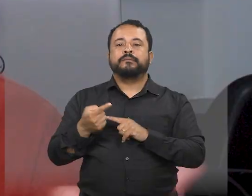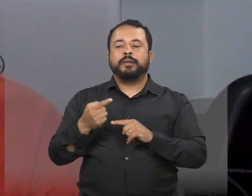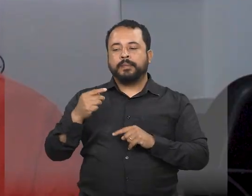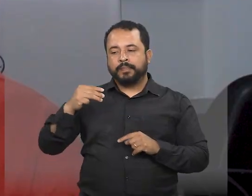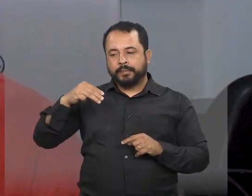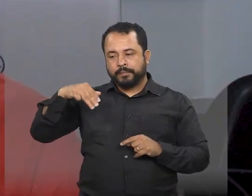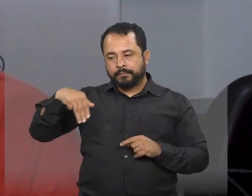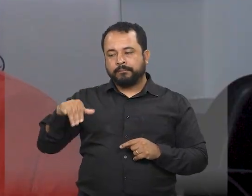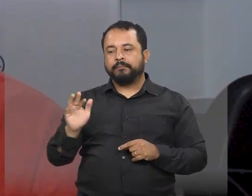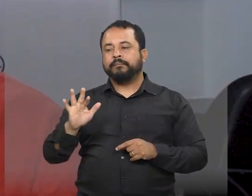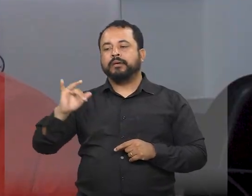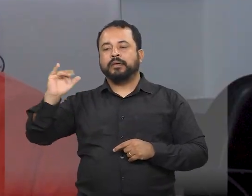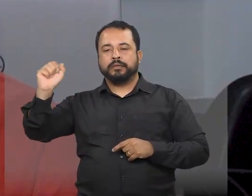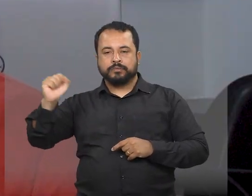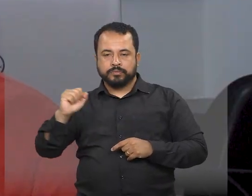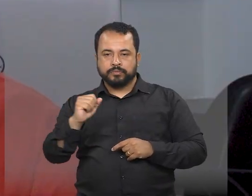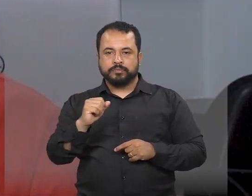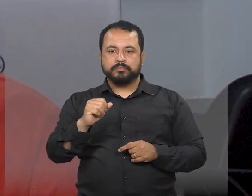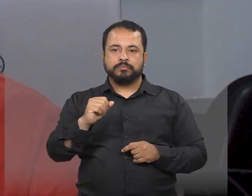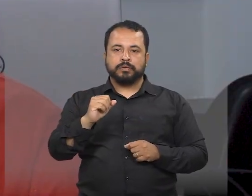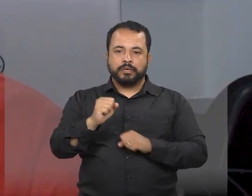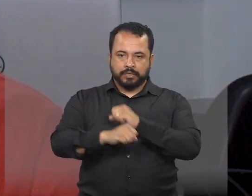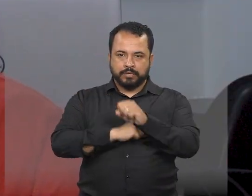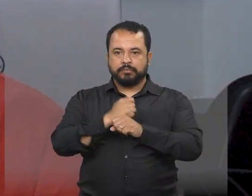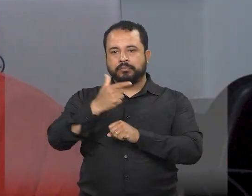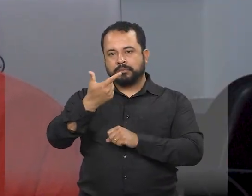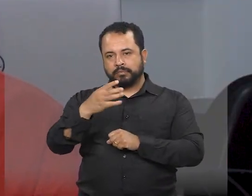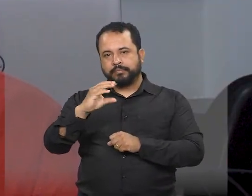fevereiro, março desse ano.